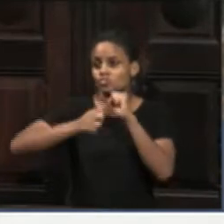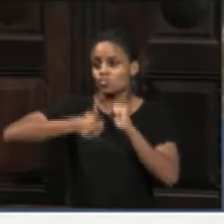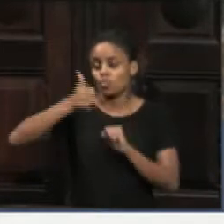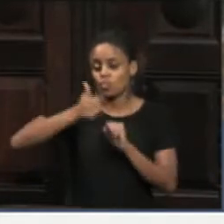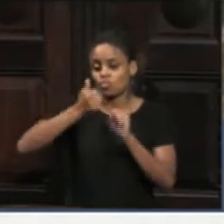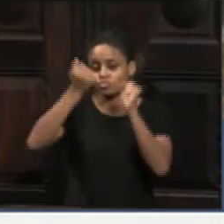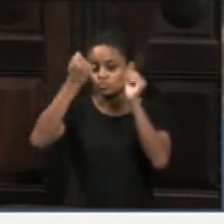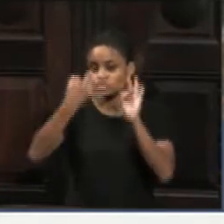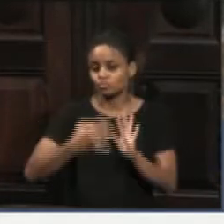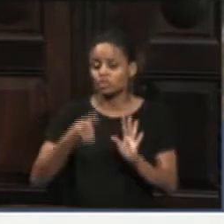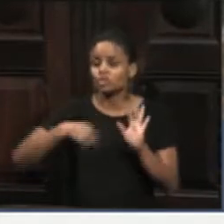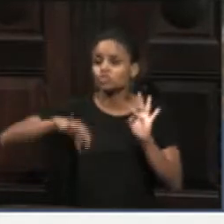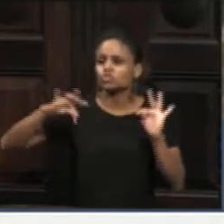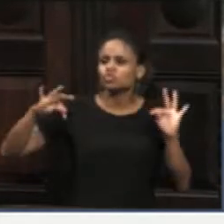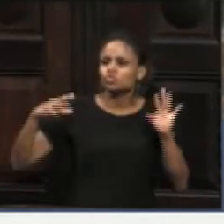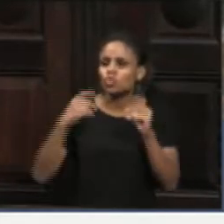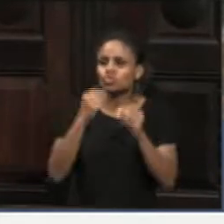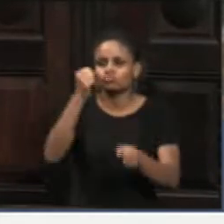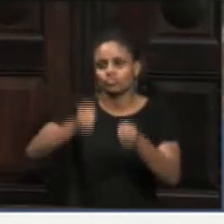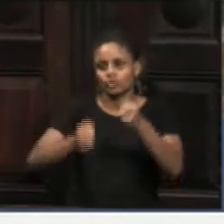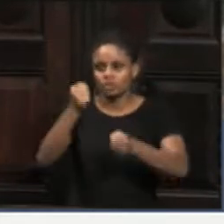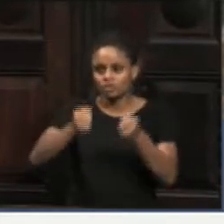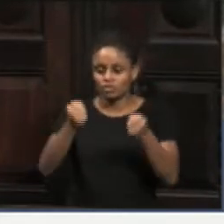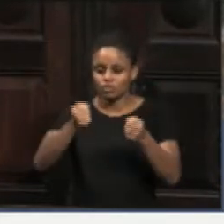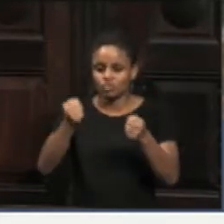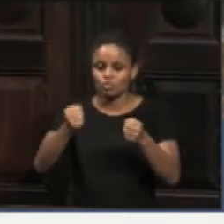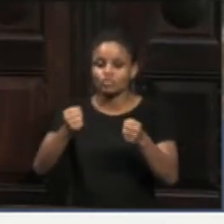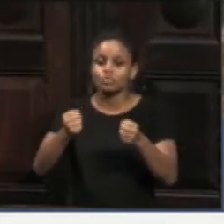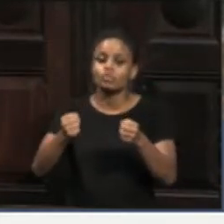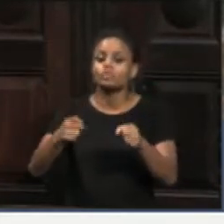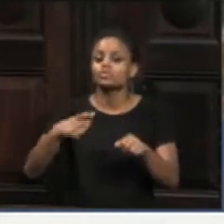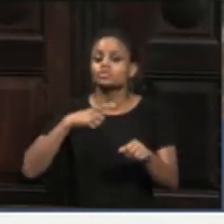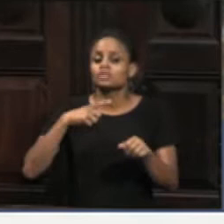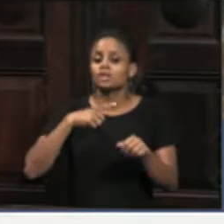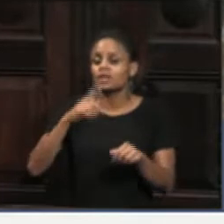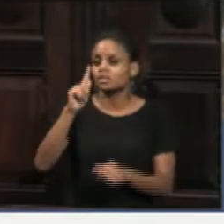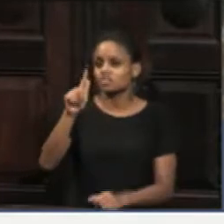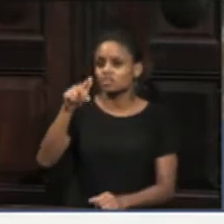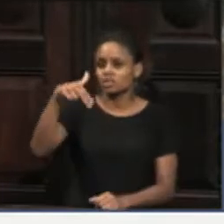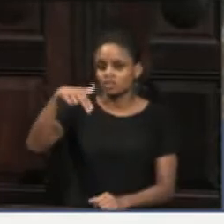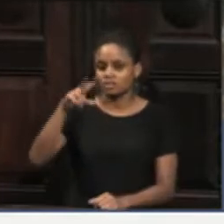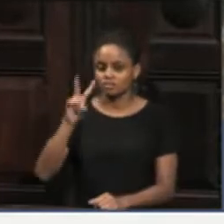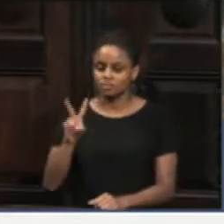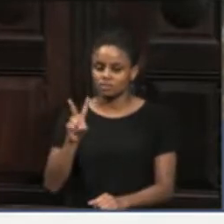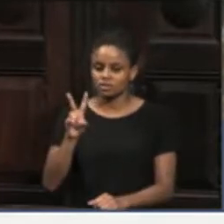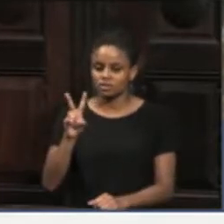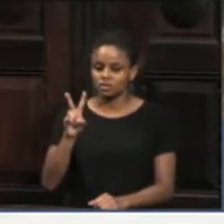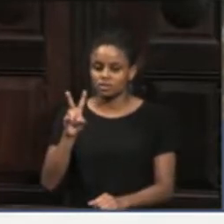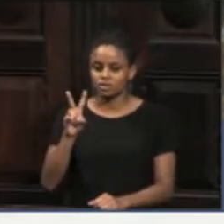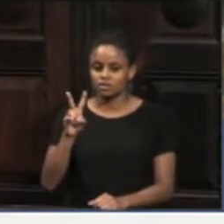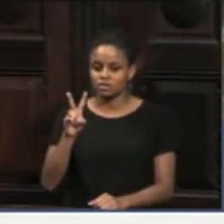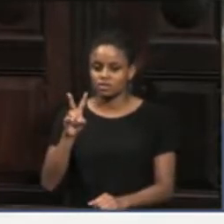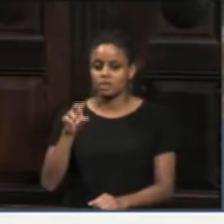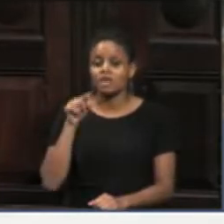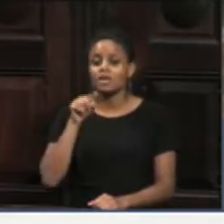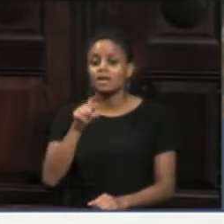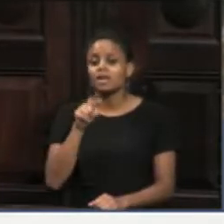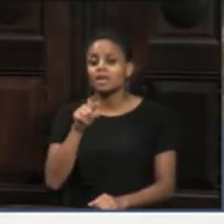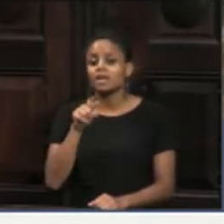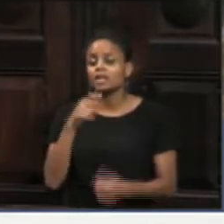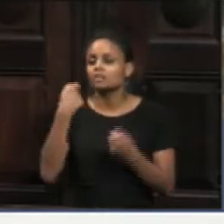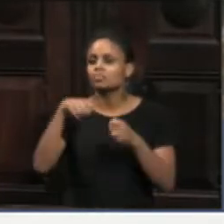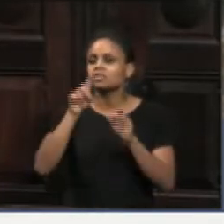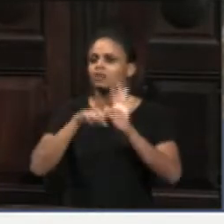estabelecido que todos os veículos rodoviários automotores que tiverem instalado um sistema de GNV estarão dispensados